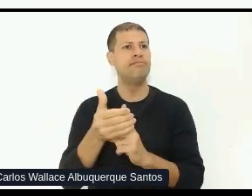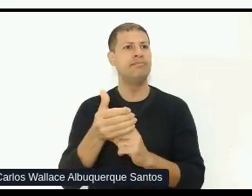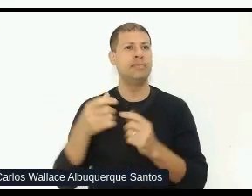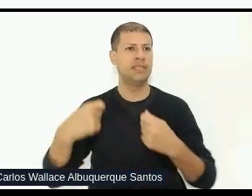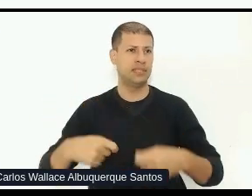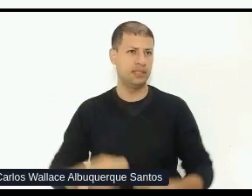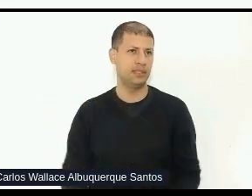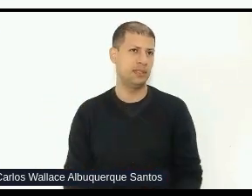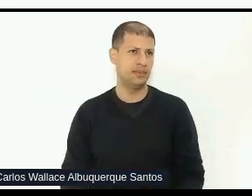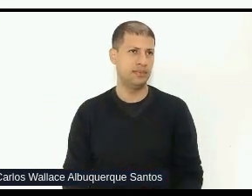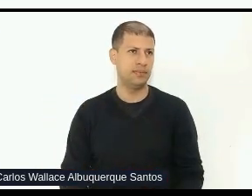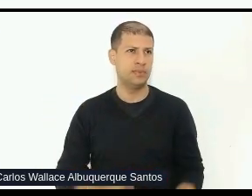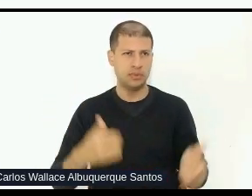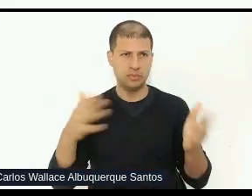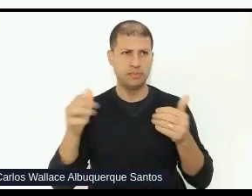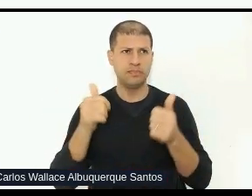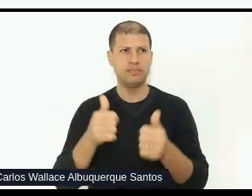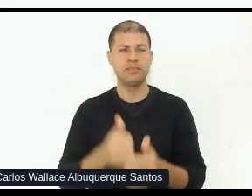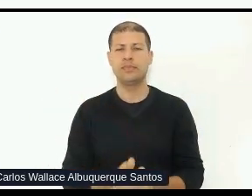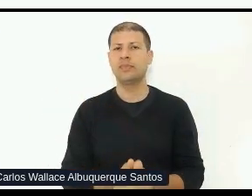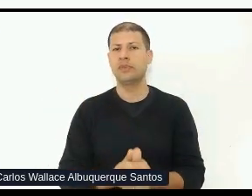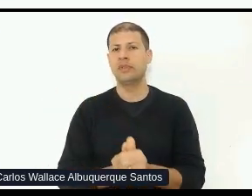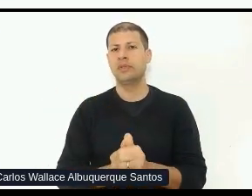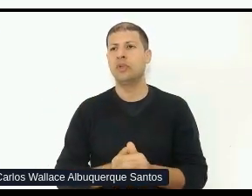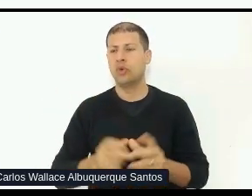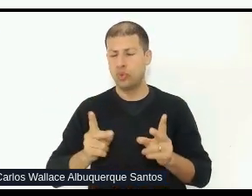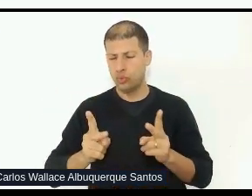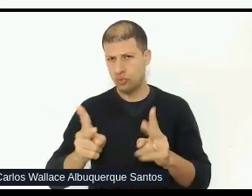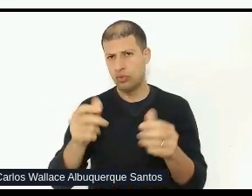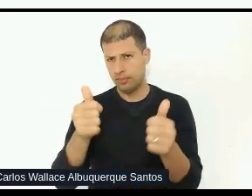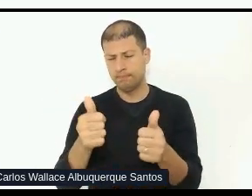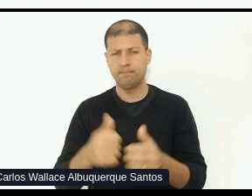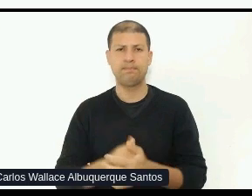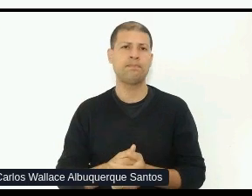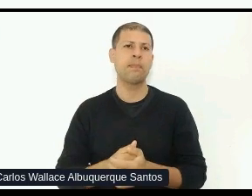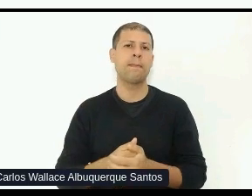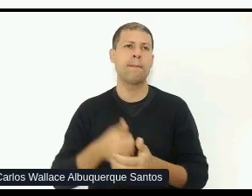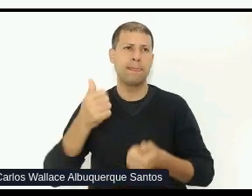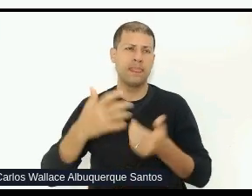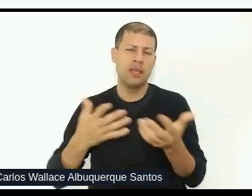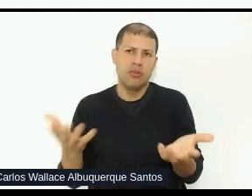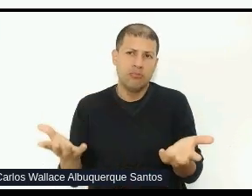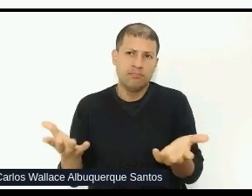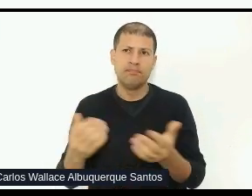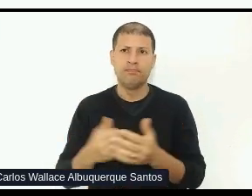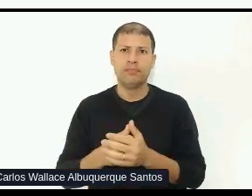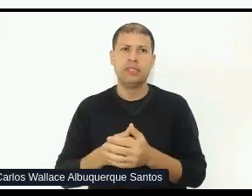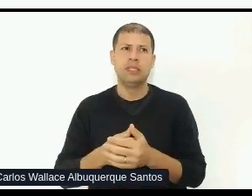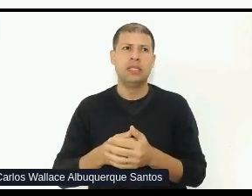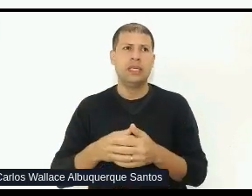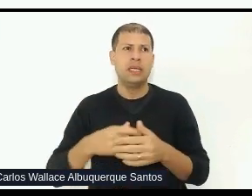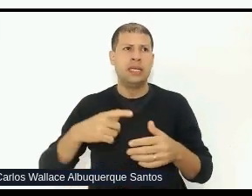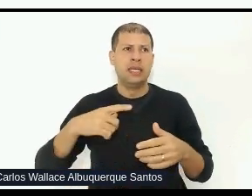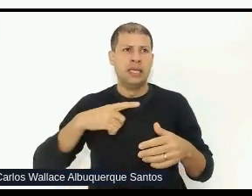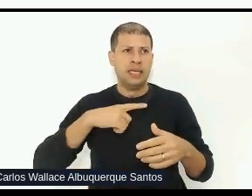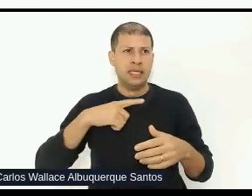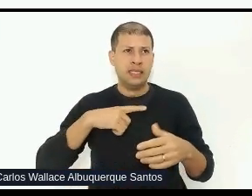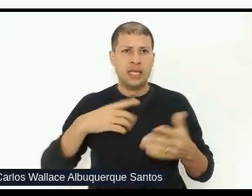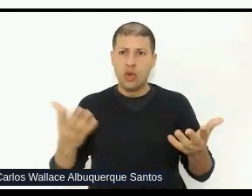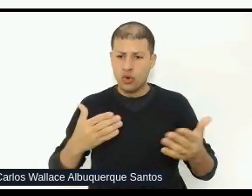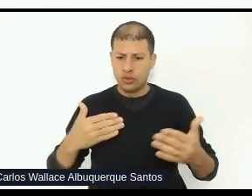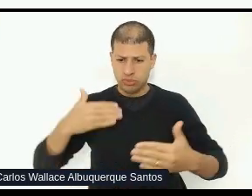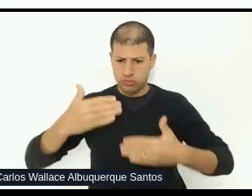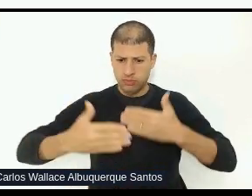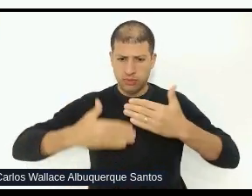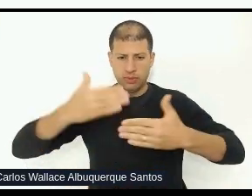Pode passar, Nathalie? Aí eu continuei, né, pontuando, eu falei assim, nós estamos, né, em constante evolução